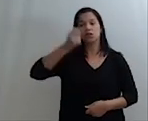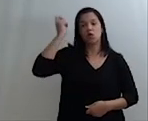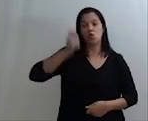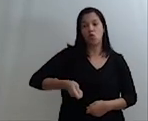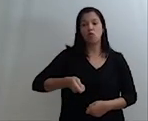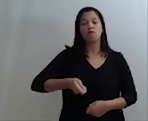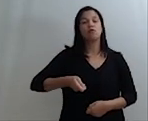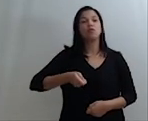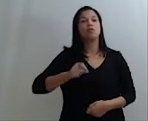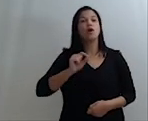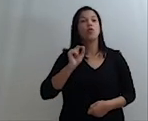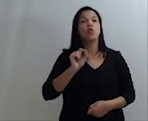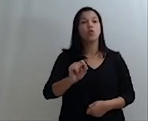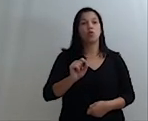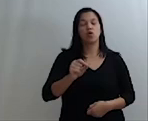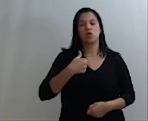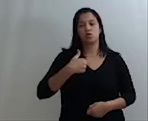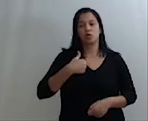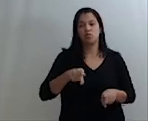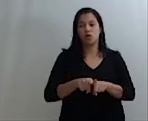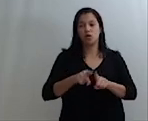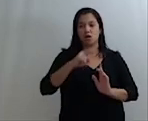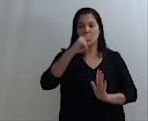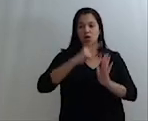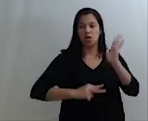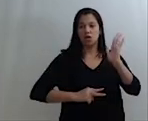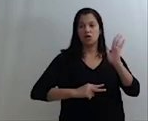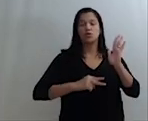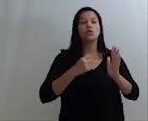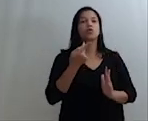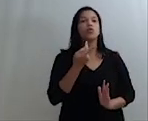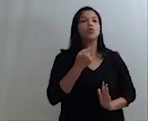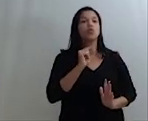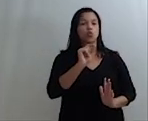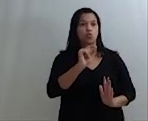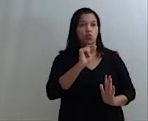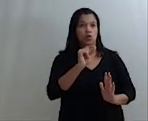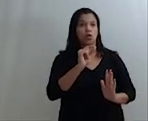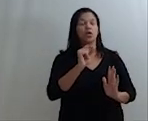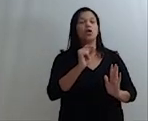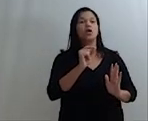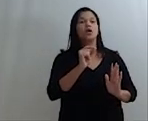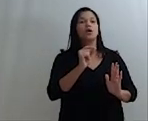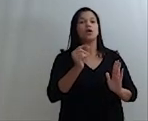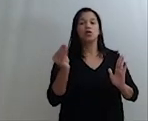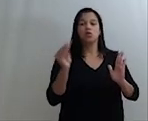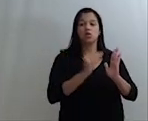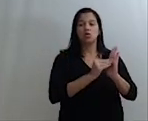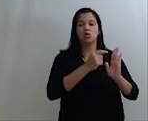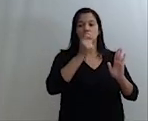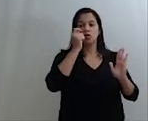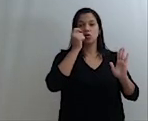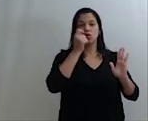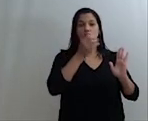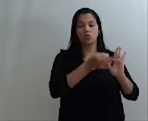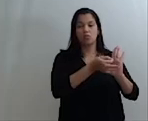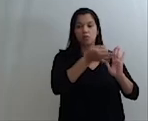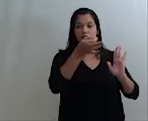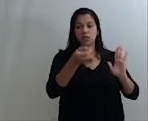eh eu leio também aquo que diz o parecer do colega